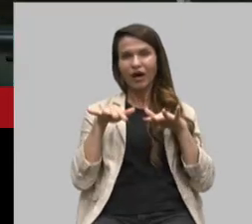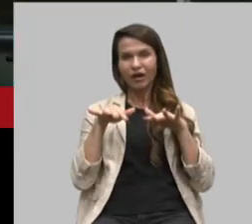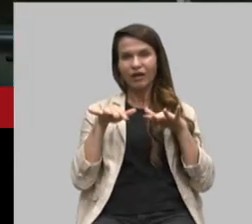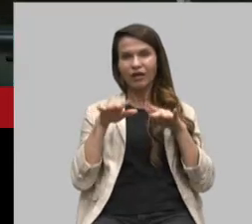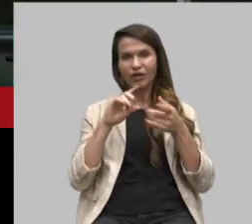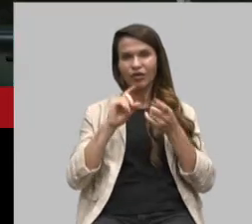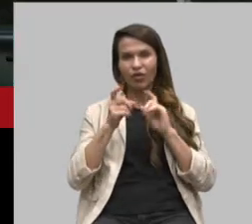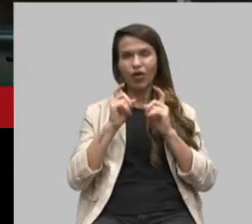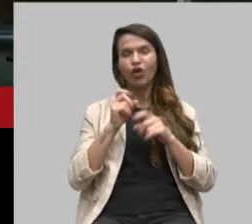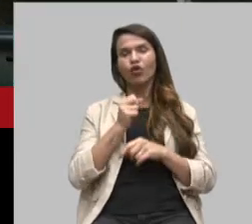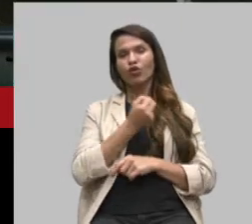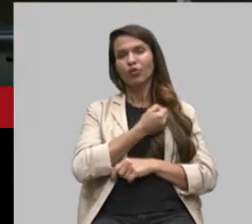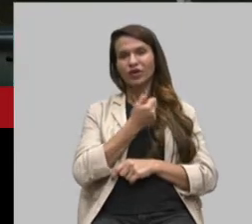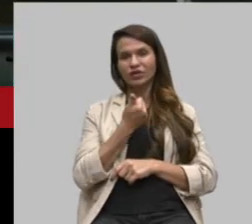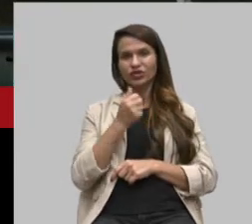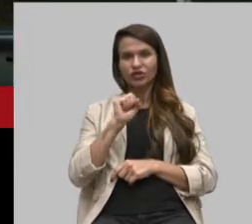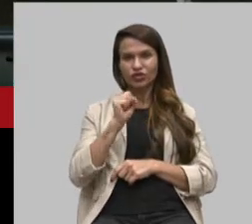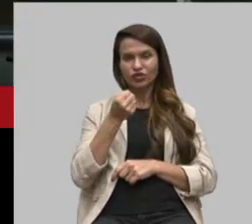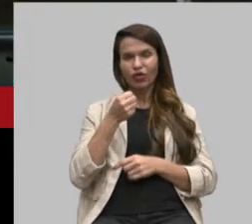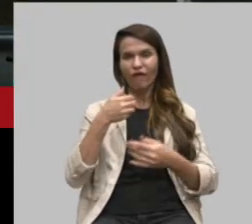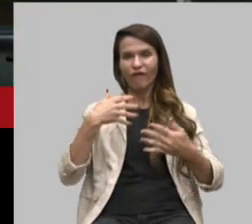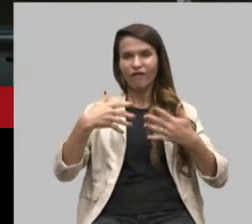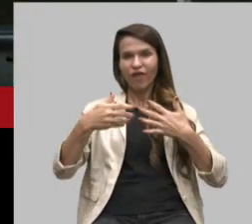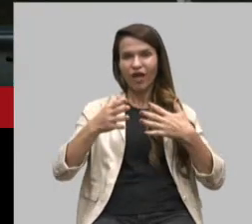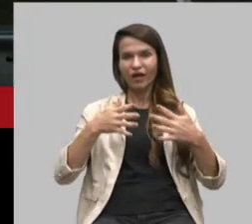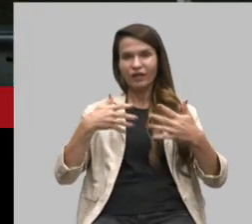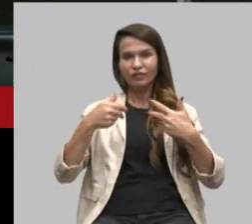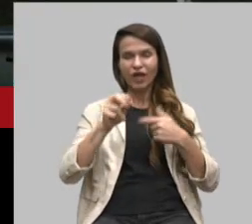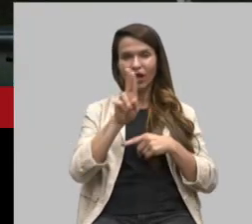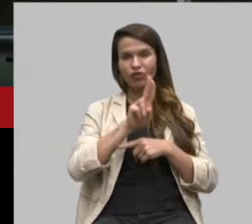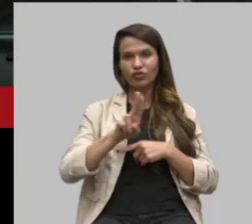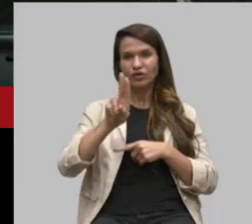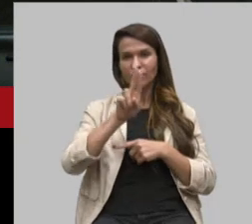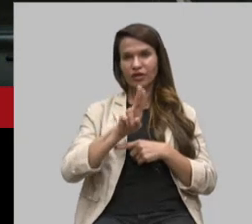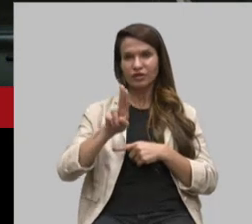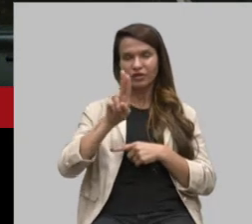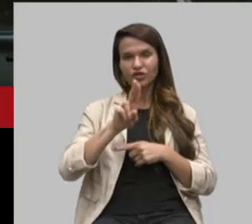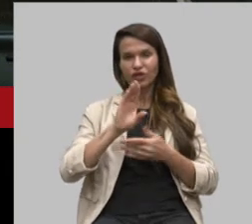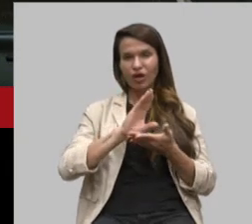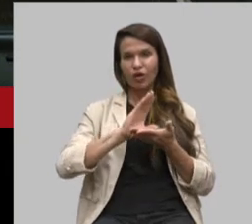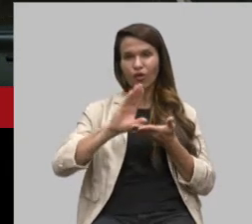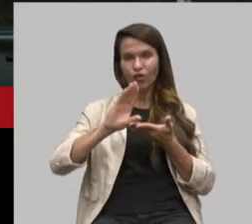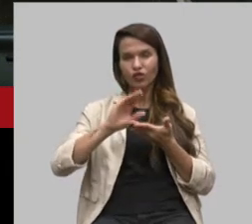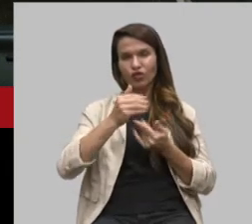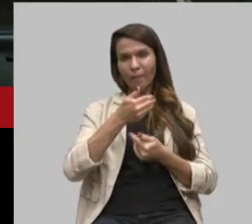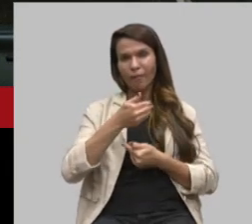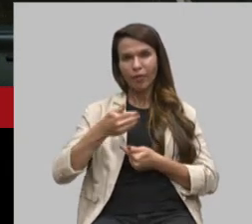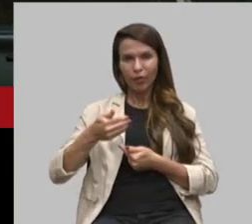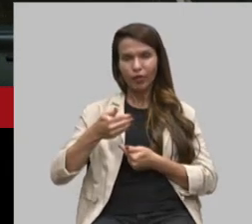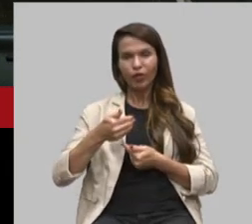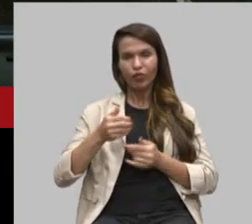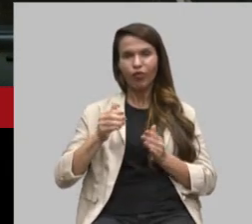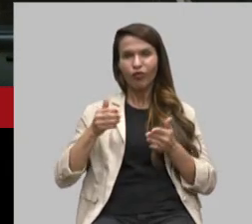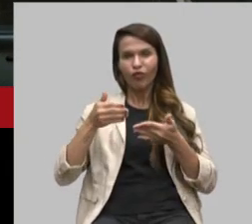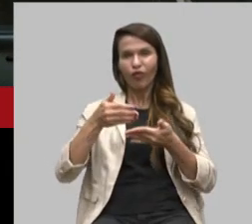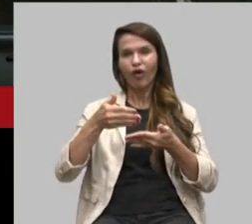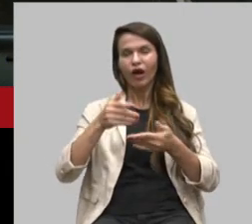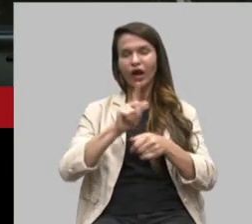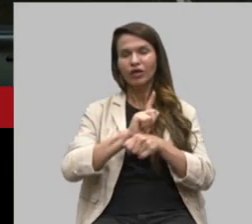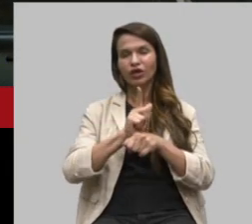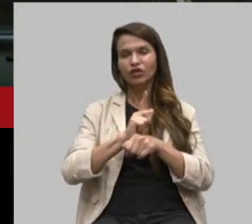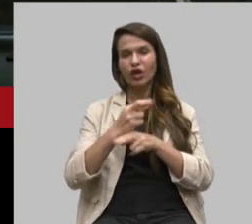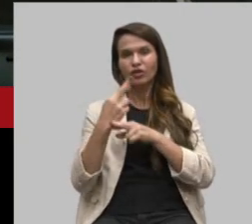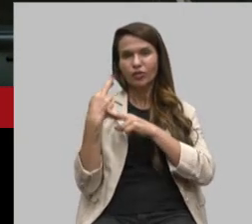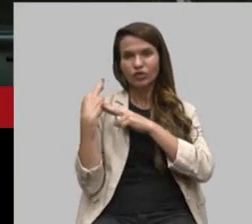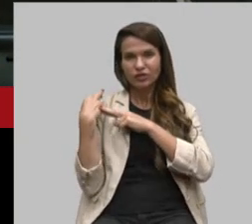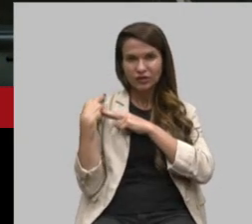18 flexibilização da utilização de recursos públicos por meio de uma Gestão responsável